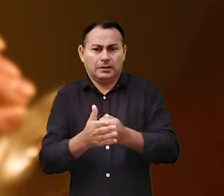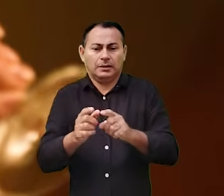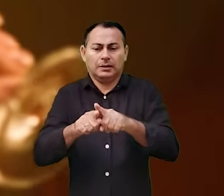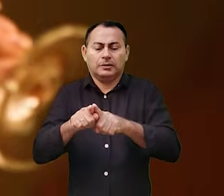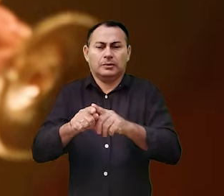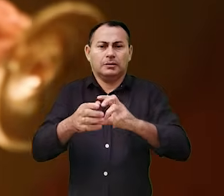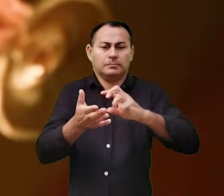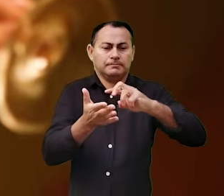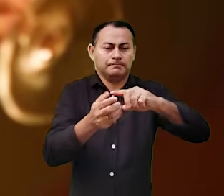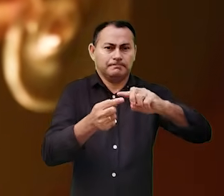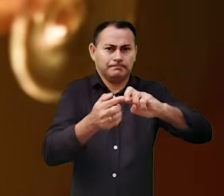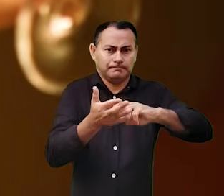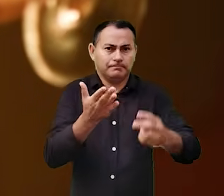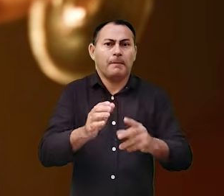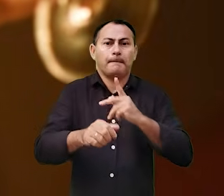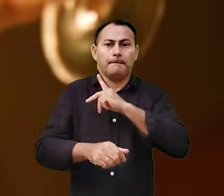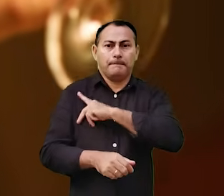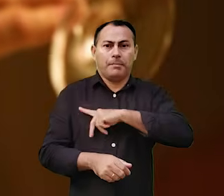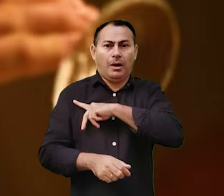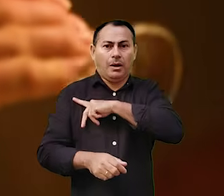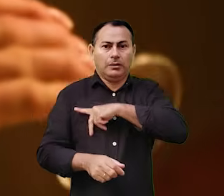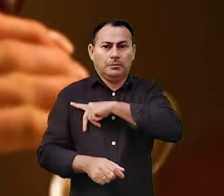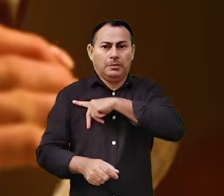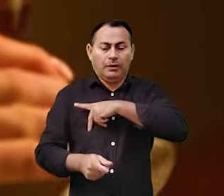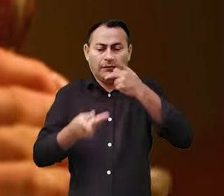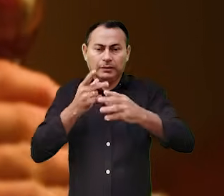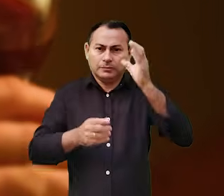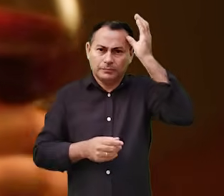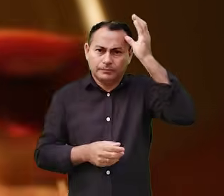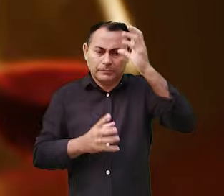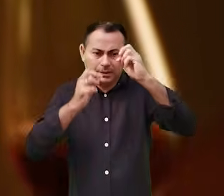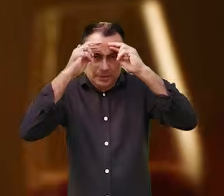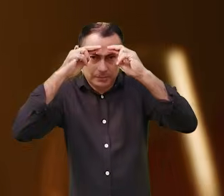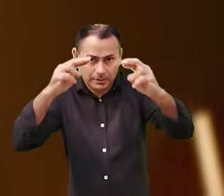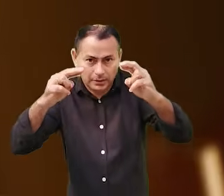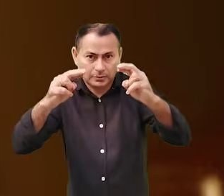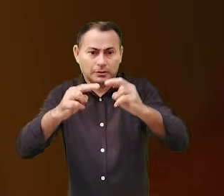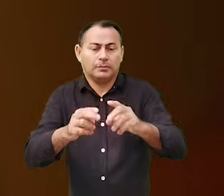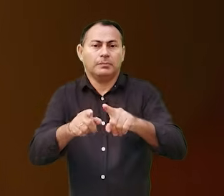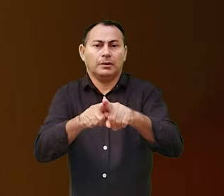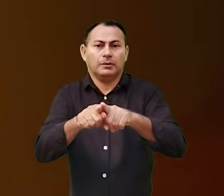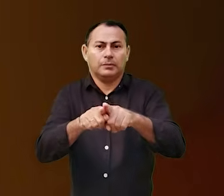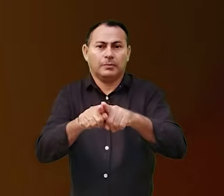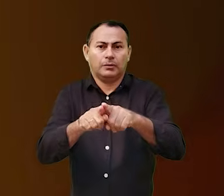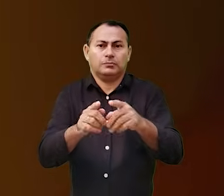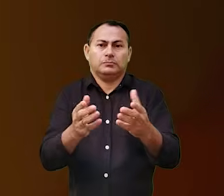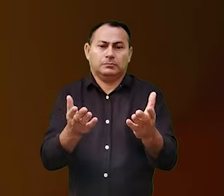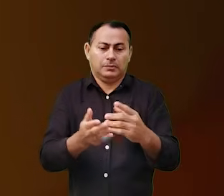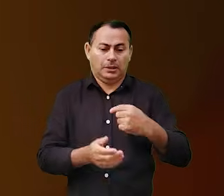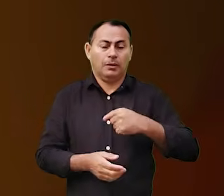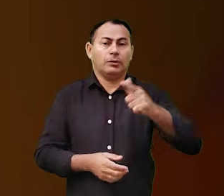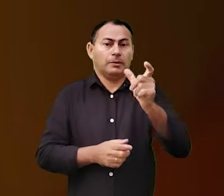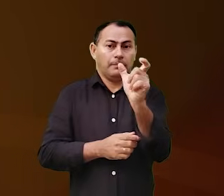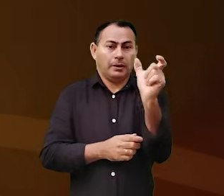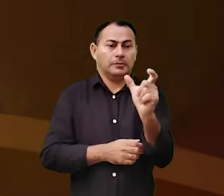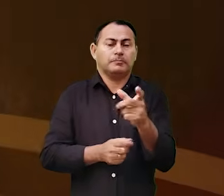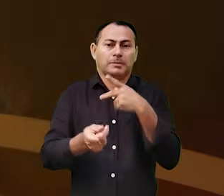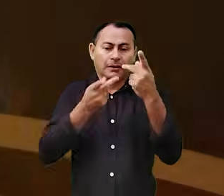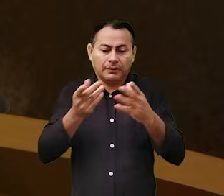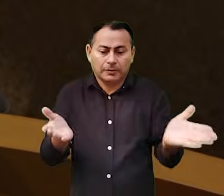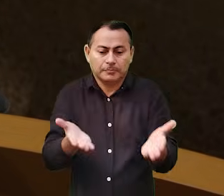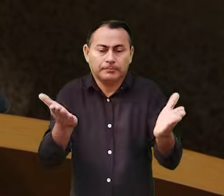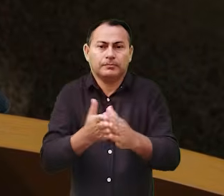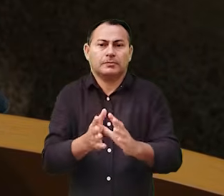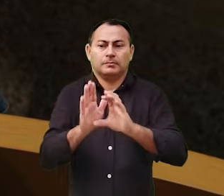seu irmão a cair. Paulo também tratou da questão da consideração pelo irmão. Em outras palavras,